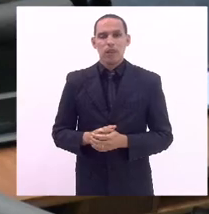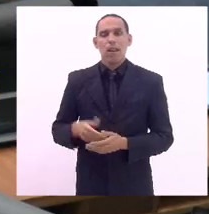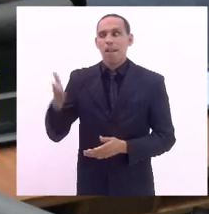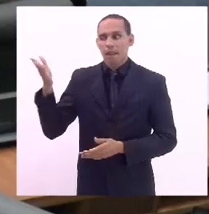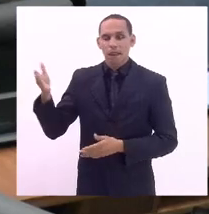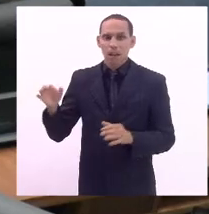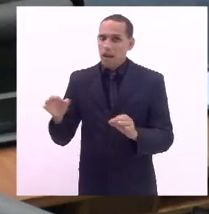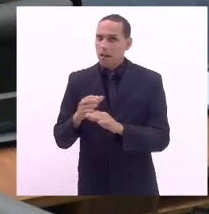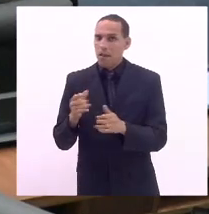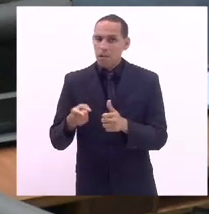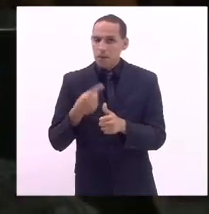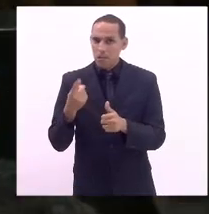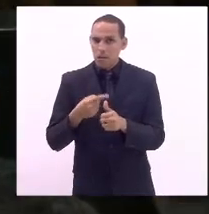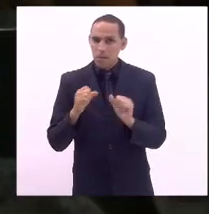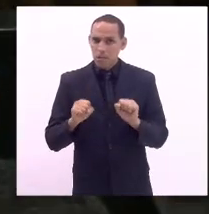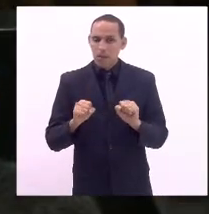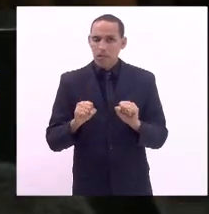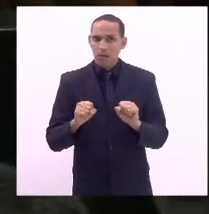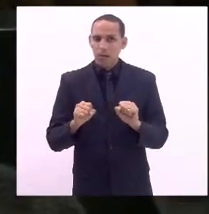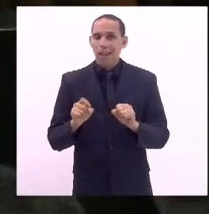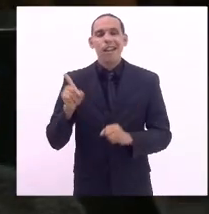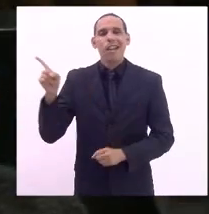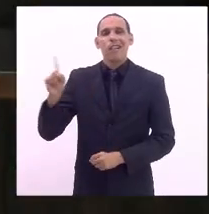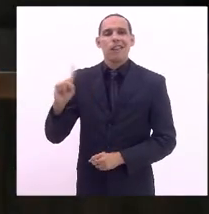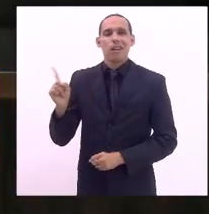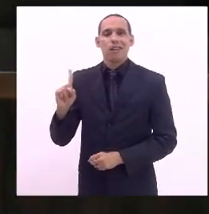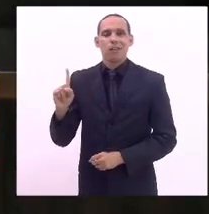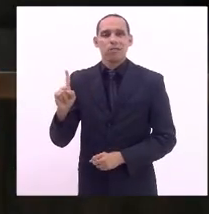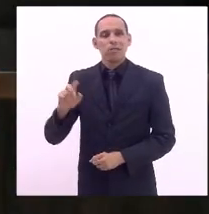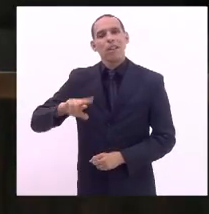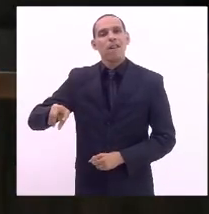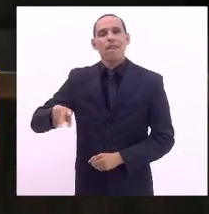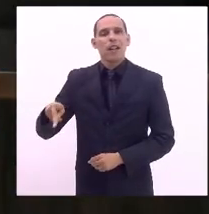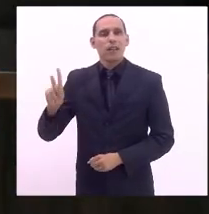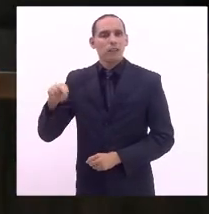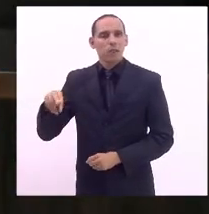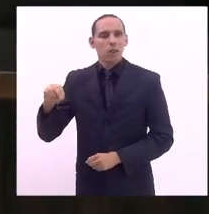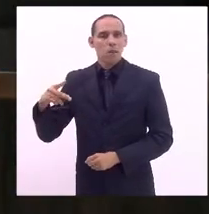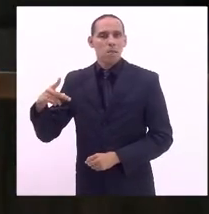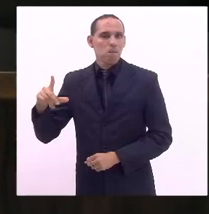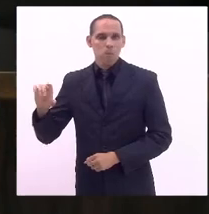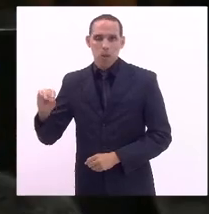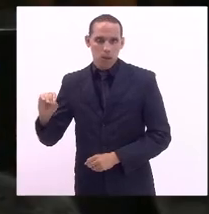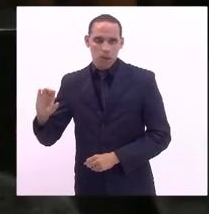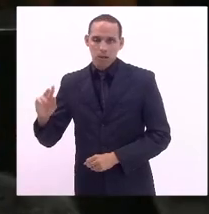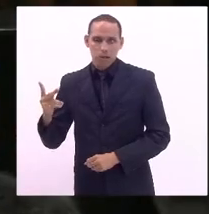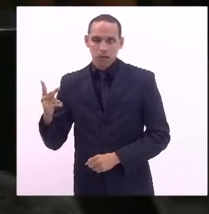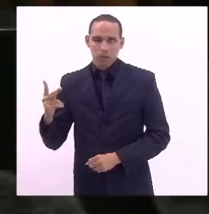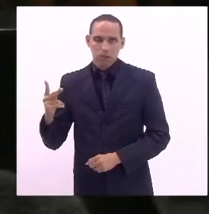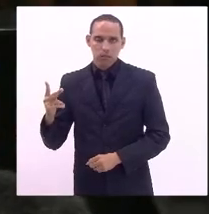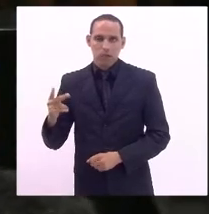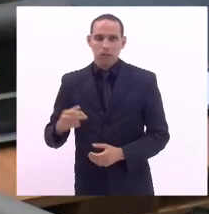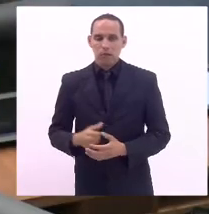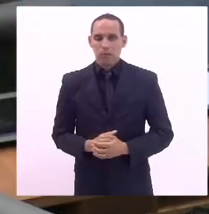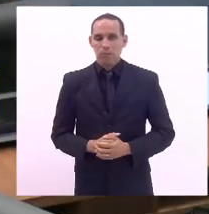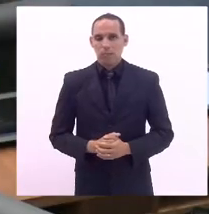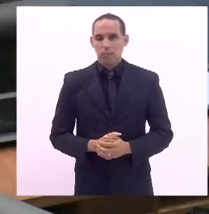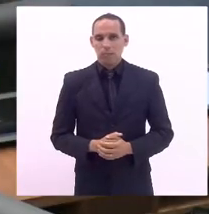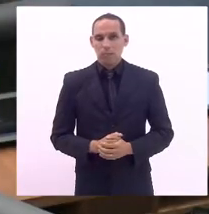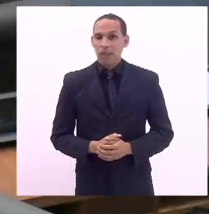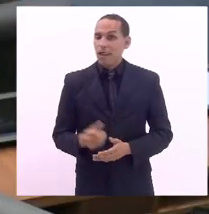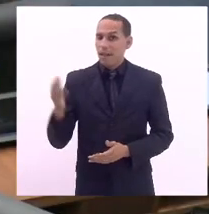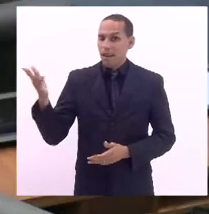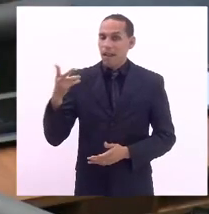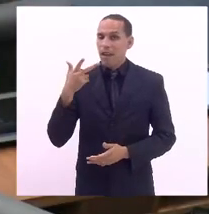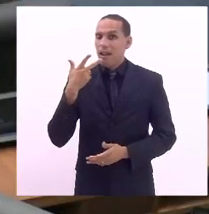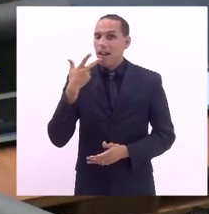ele terminar. Não, estou dando... Porque não foi ele, não foi o Alexandre, não foi Alexandre Knoploch. Eu estou aqui... Ele falou